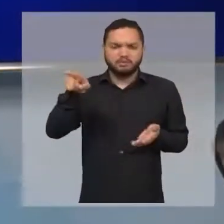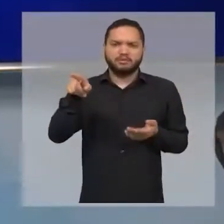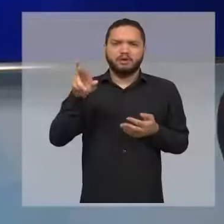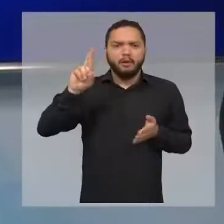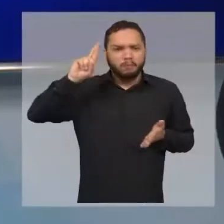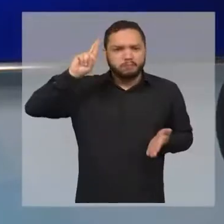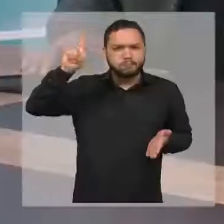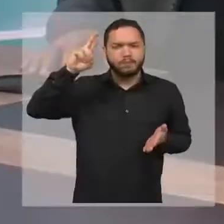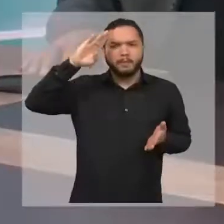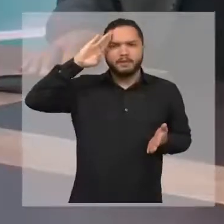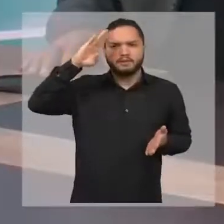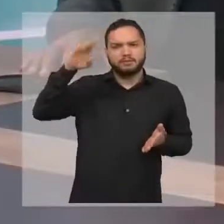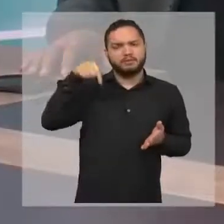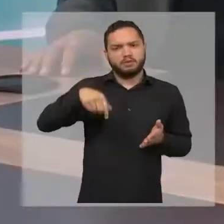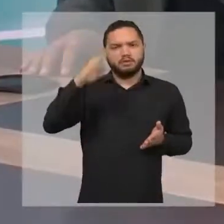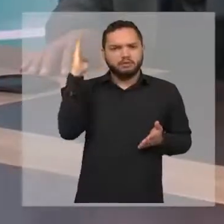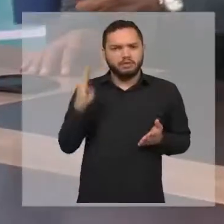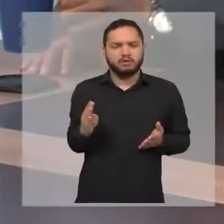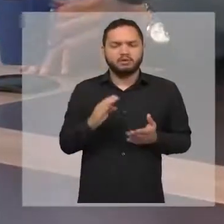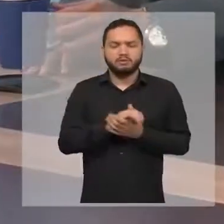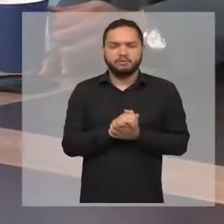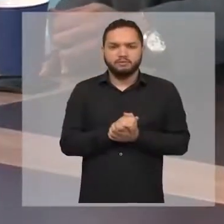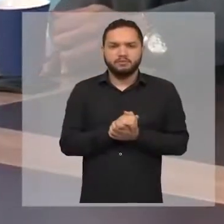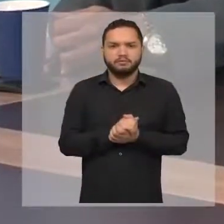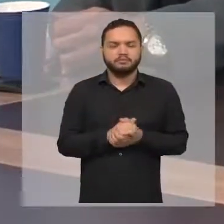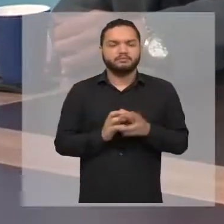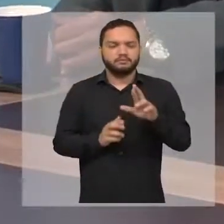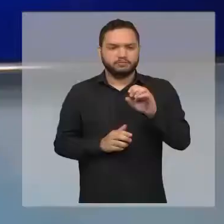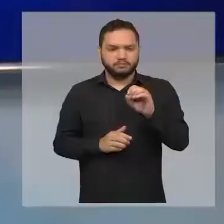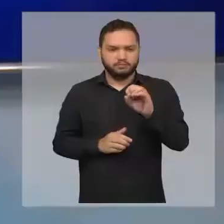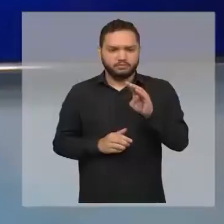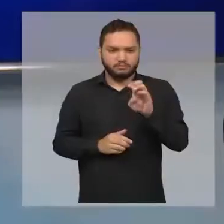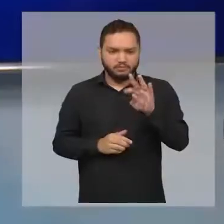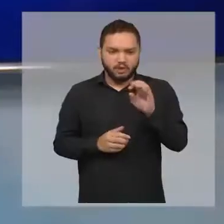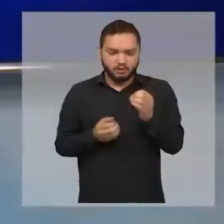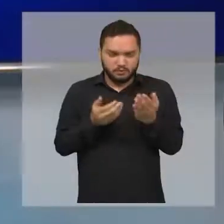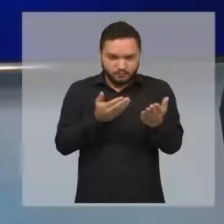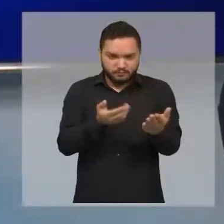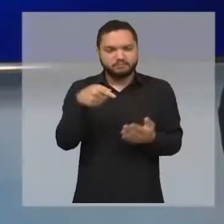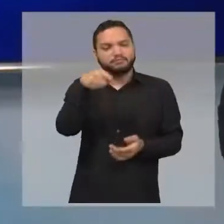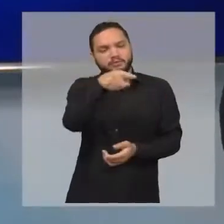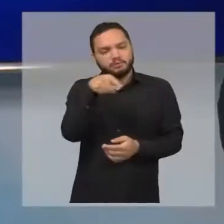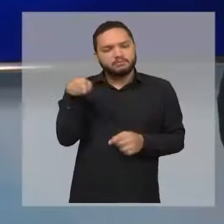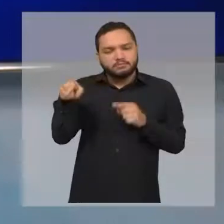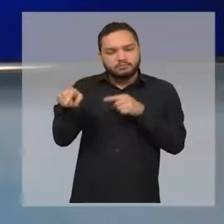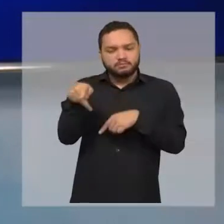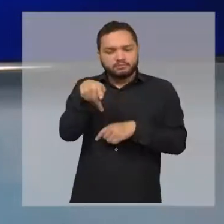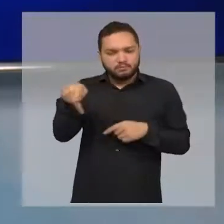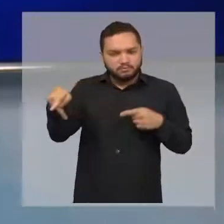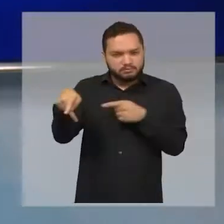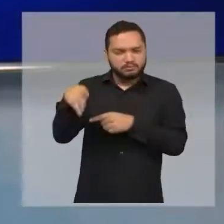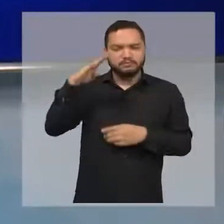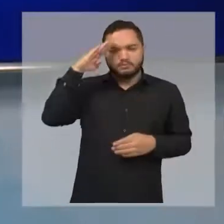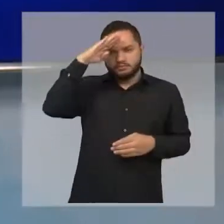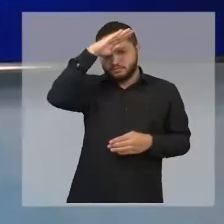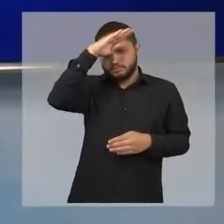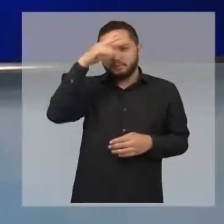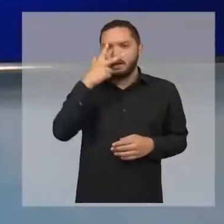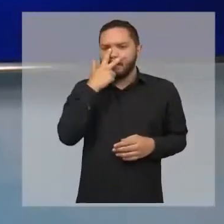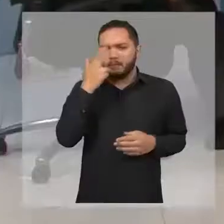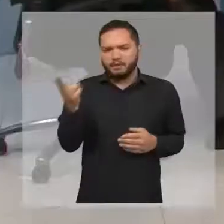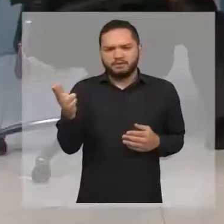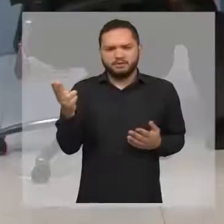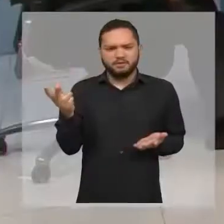mais qualificado. Roberto, o presidente parece ter tido aí um lapso de bom senso